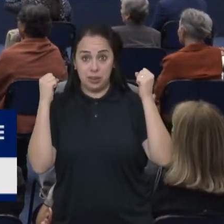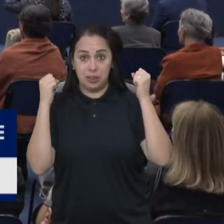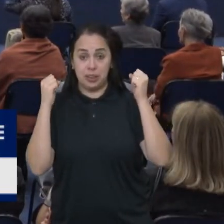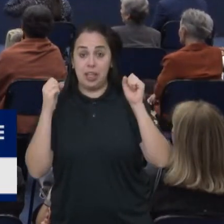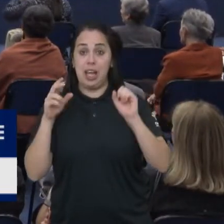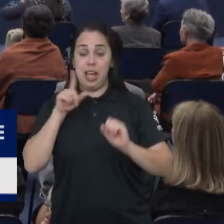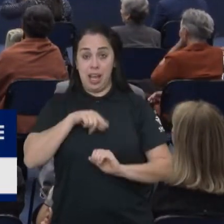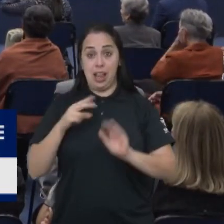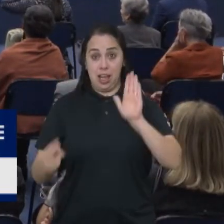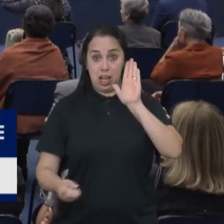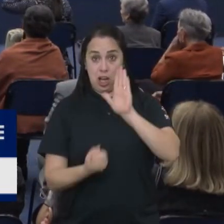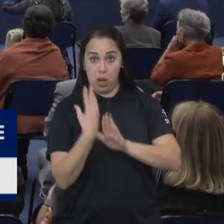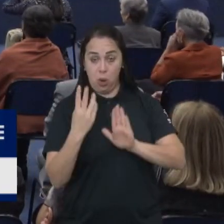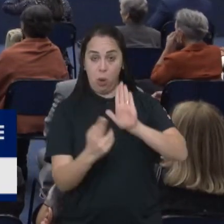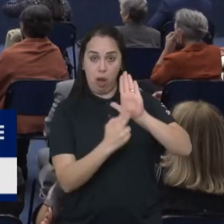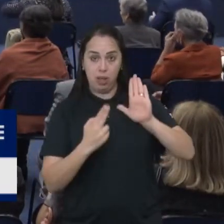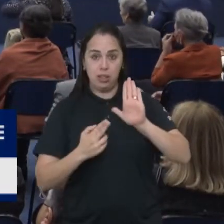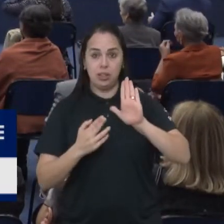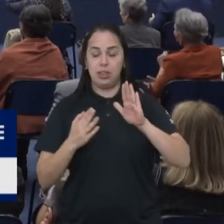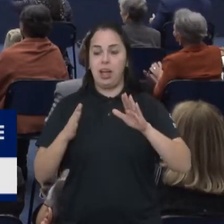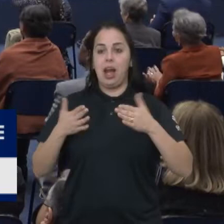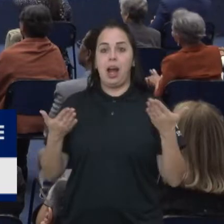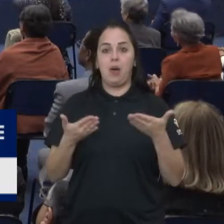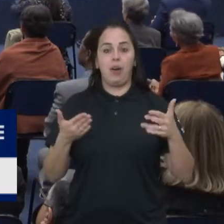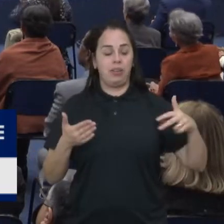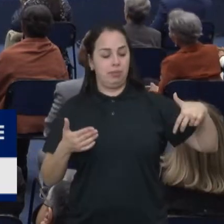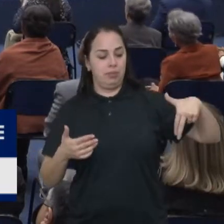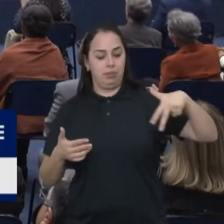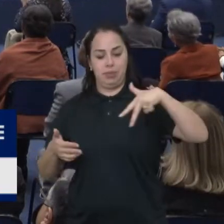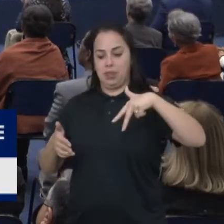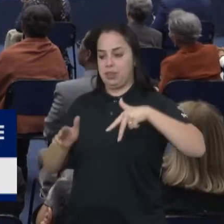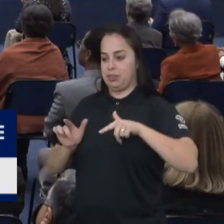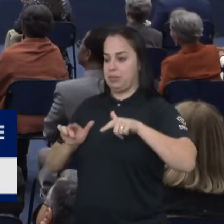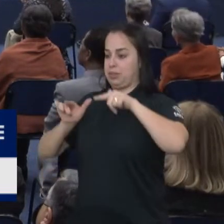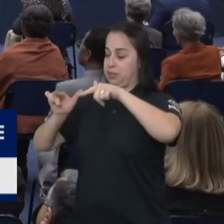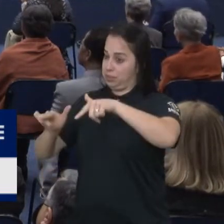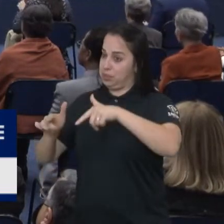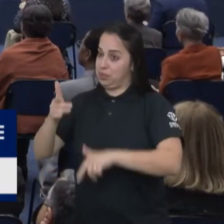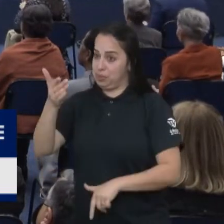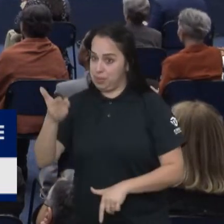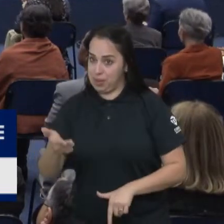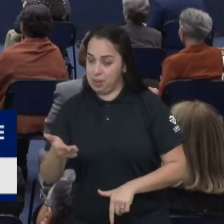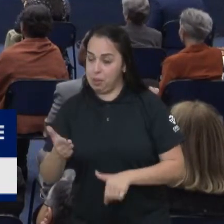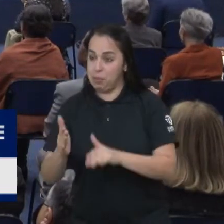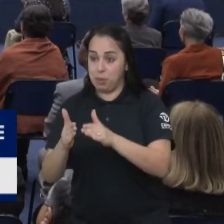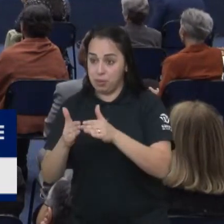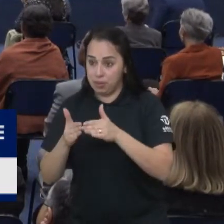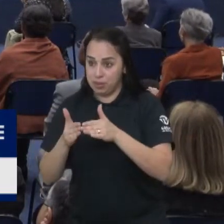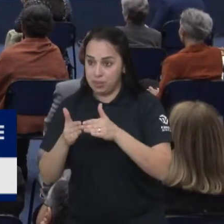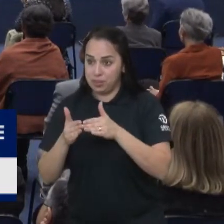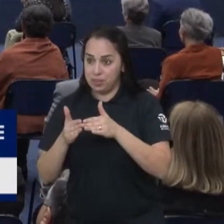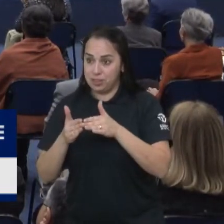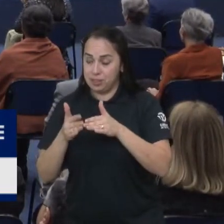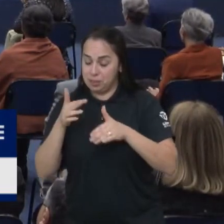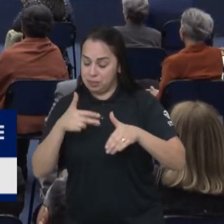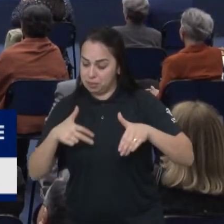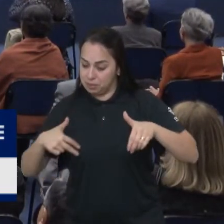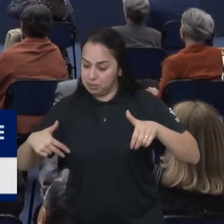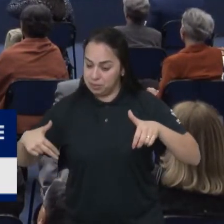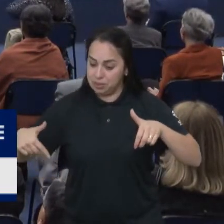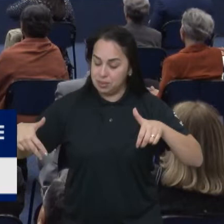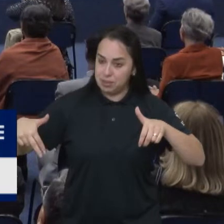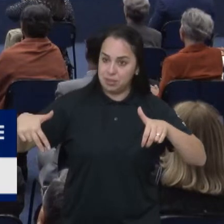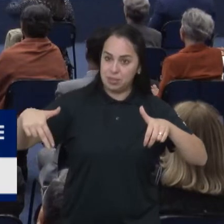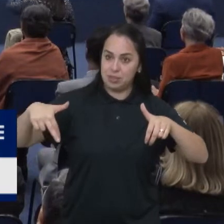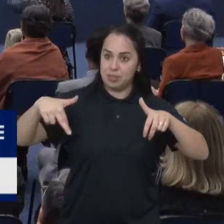da propositura, faça a entrega dessa láurea. Dr. Ricardo, por gentileza, poste-se em frente à mesa